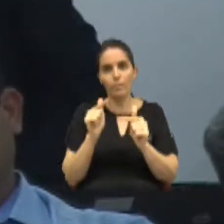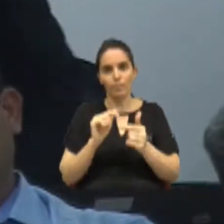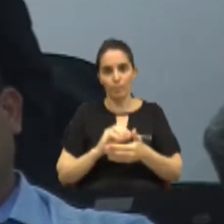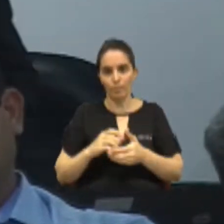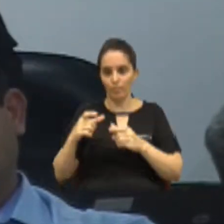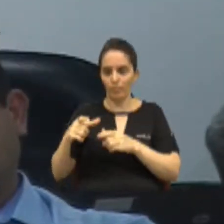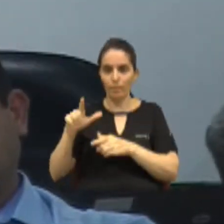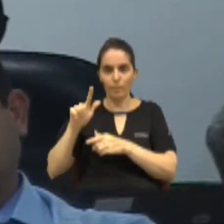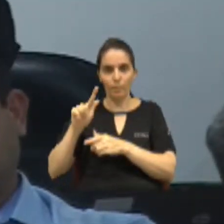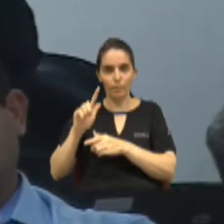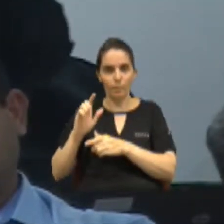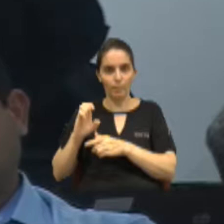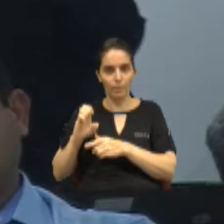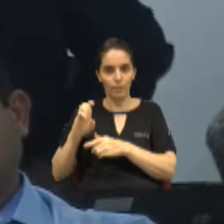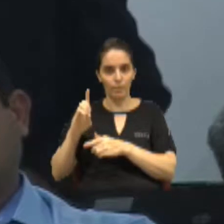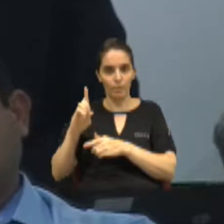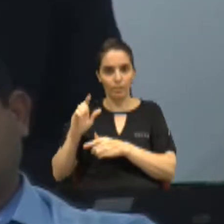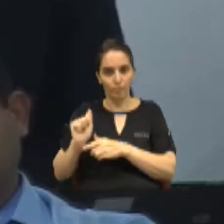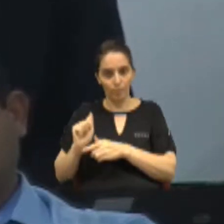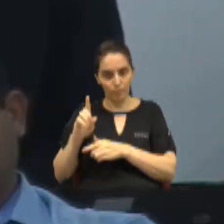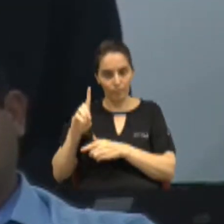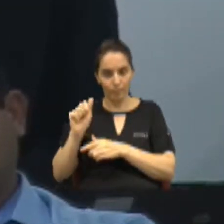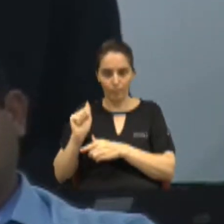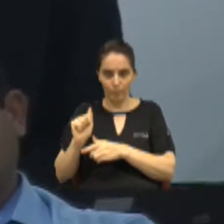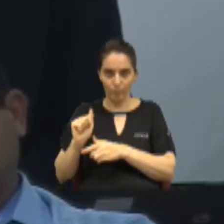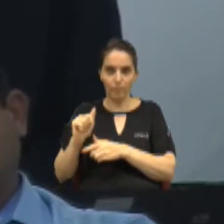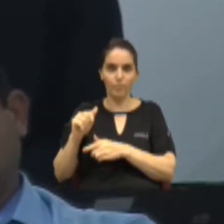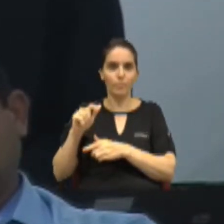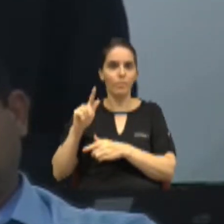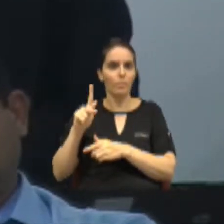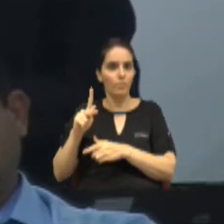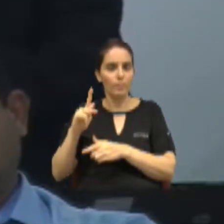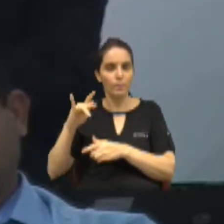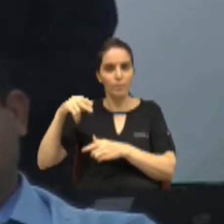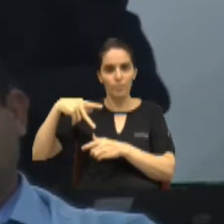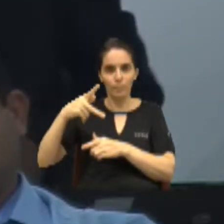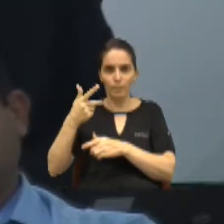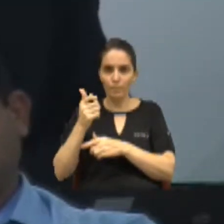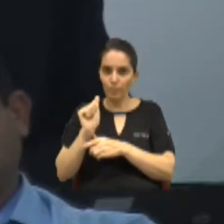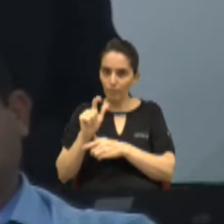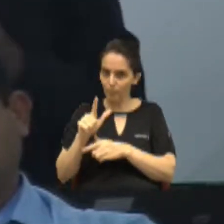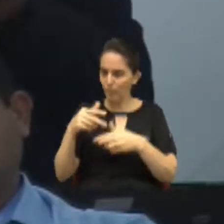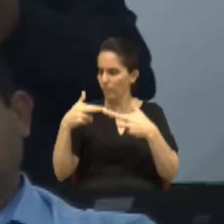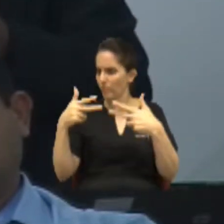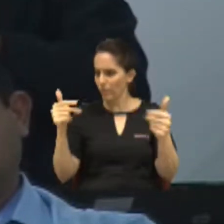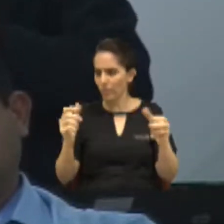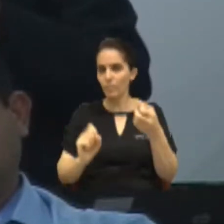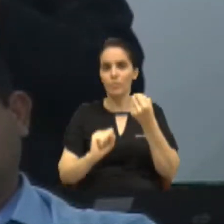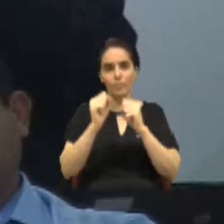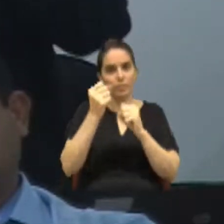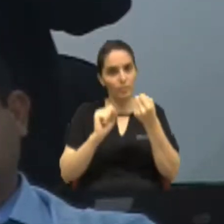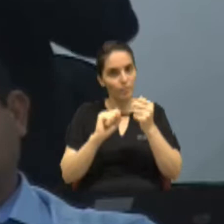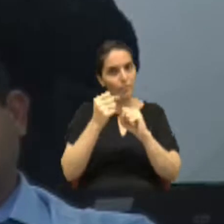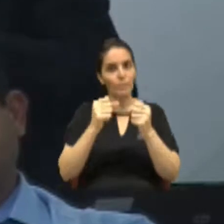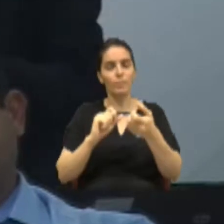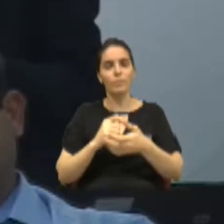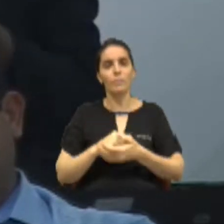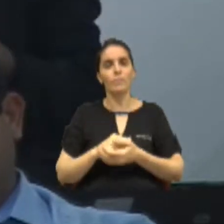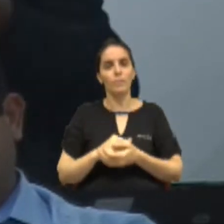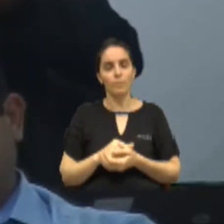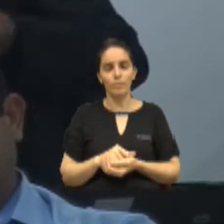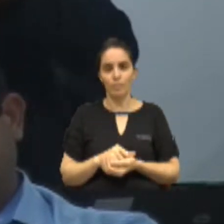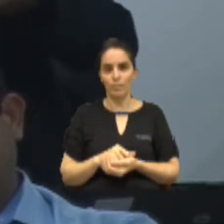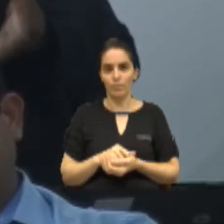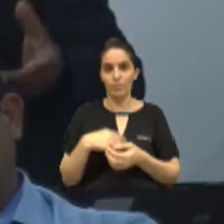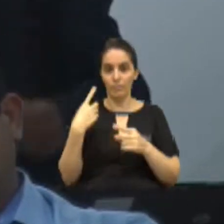da Geada, na Vila São Vicente, no bairro do Pinhal, e muitas empresas estão estabelecidas e, em razão